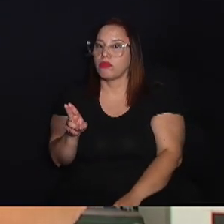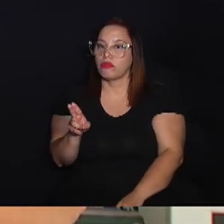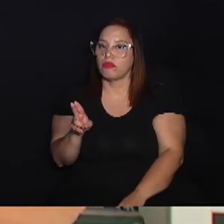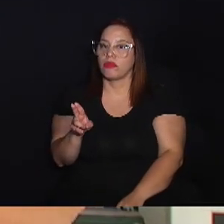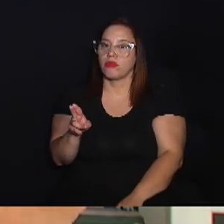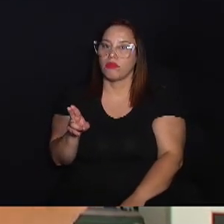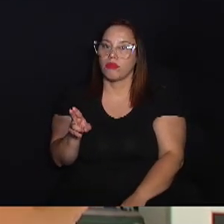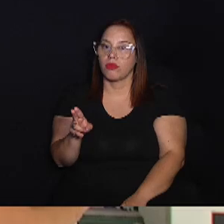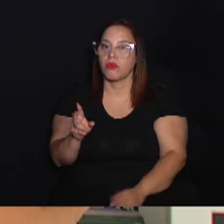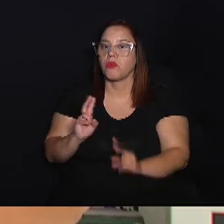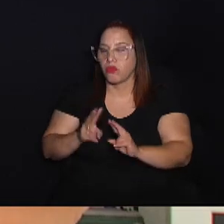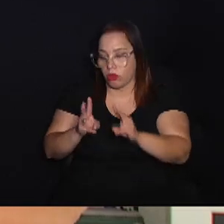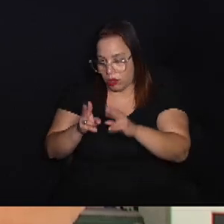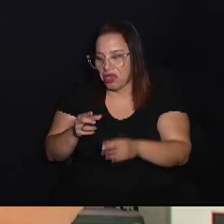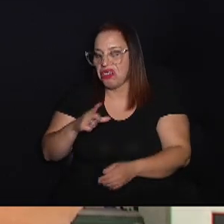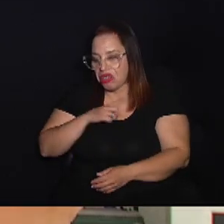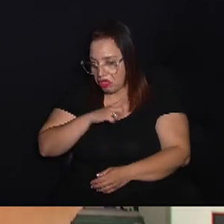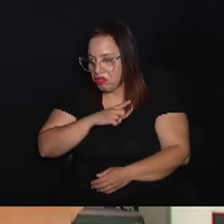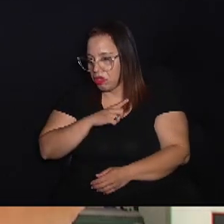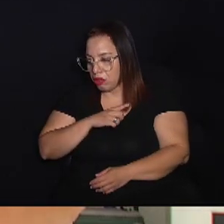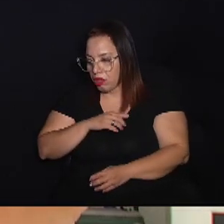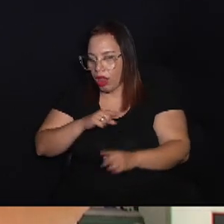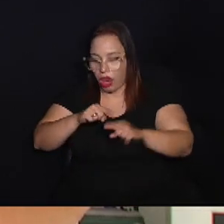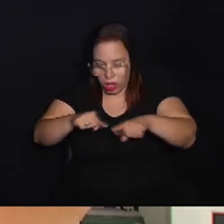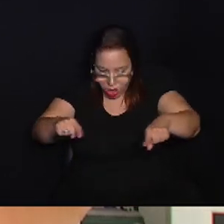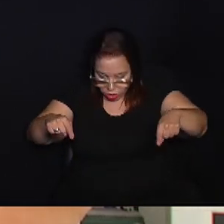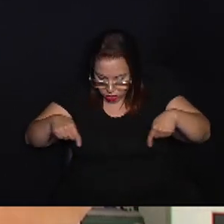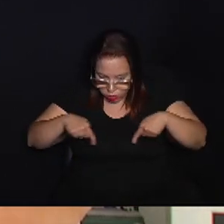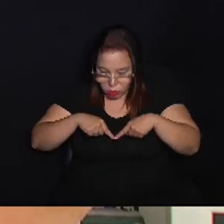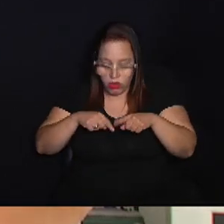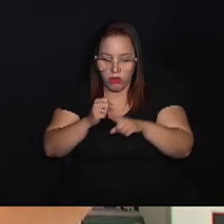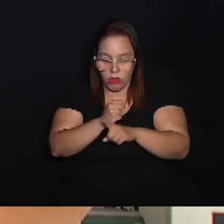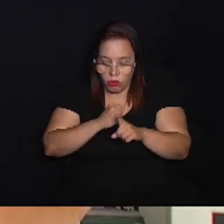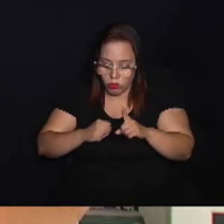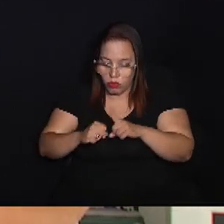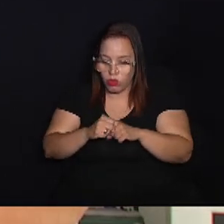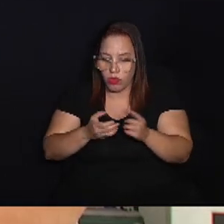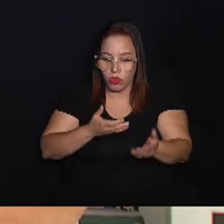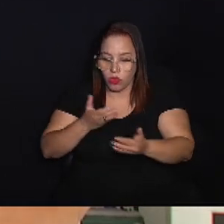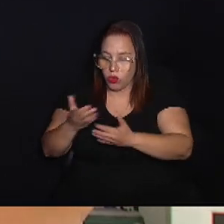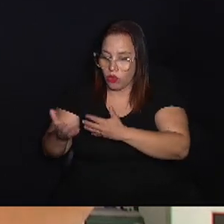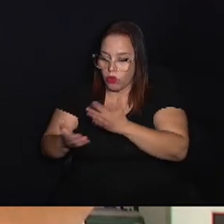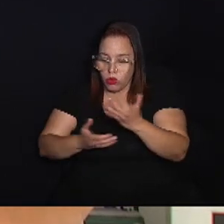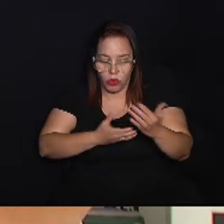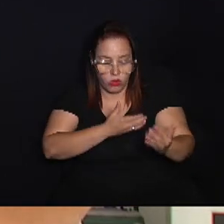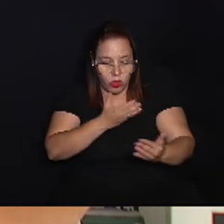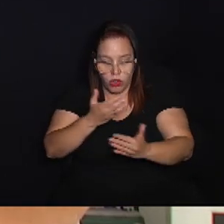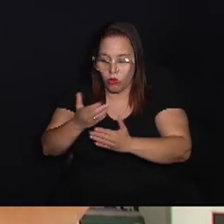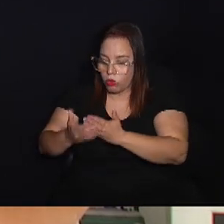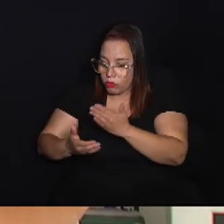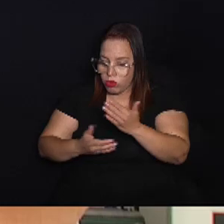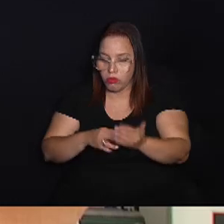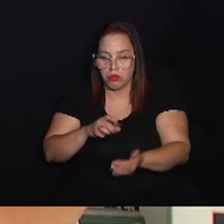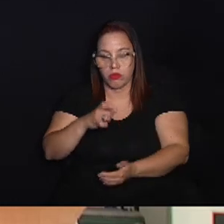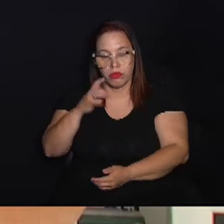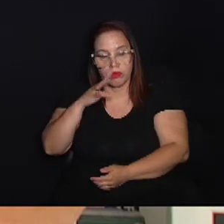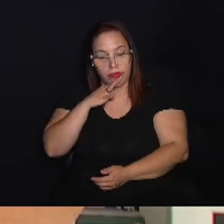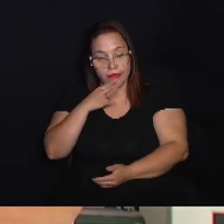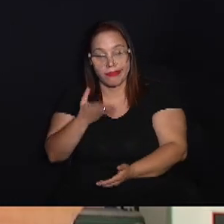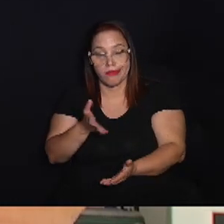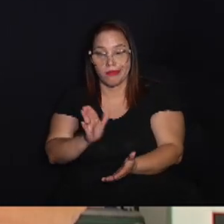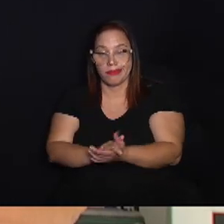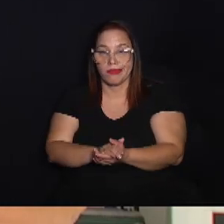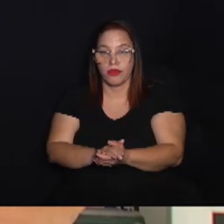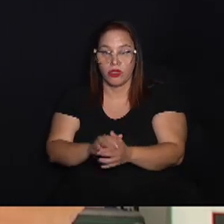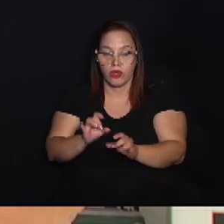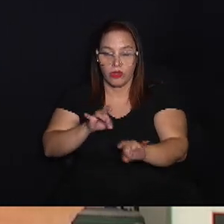biblioteca ela continua existindo, ela é um espaço também social de convivência, de trocas de conhecimento. E o